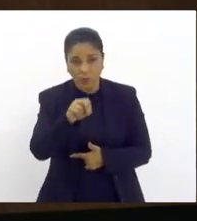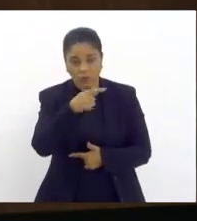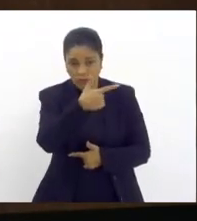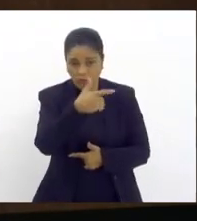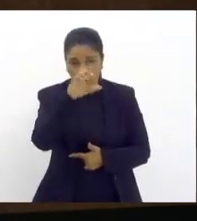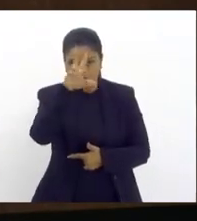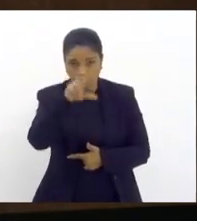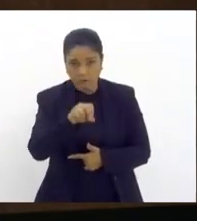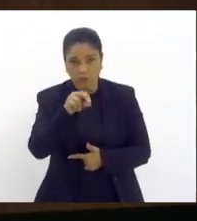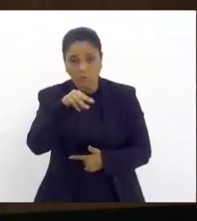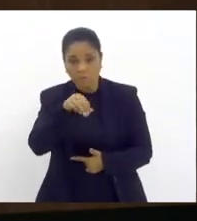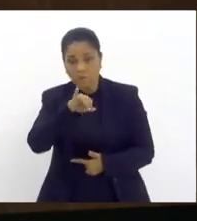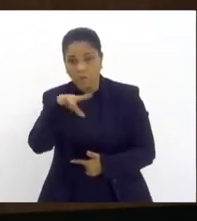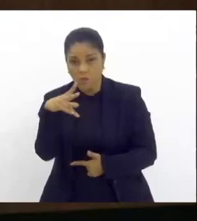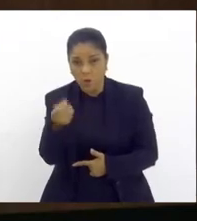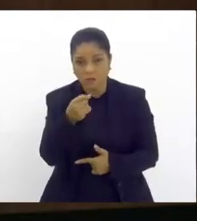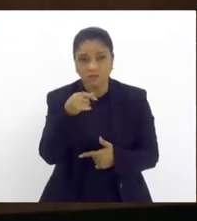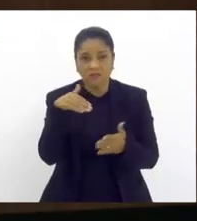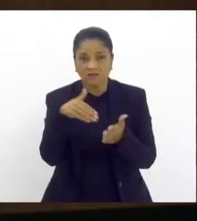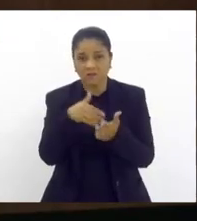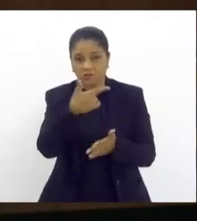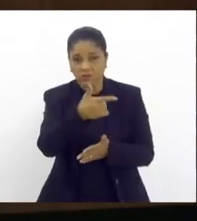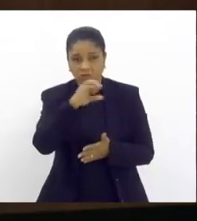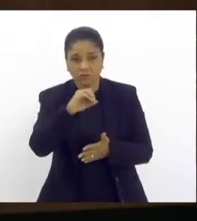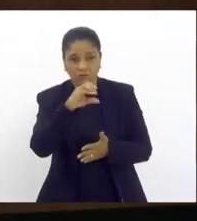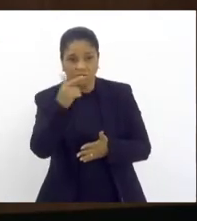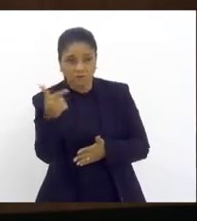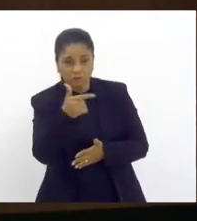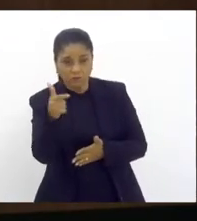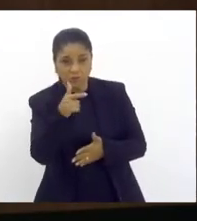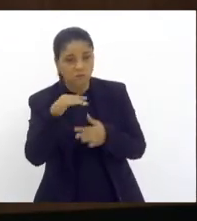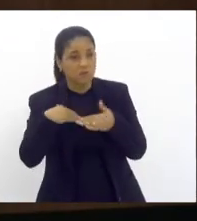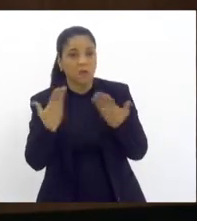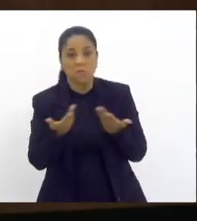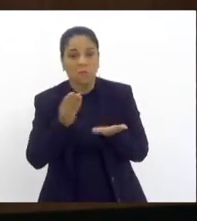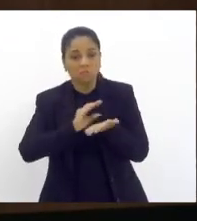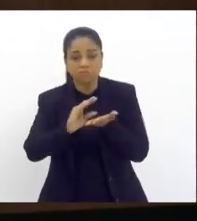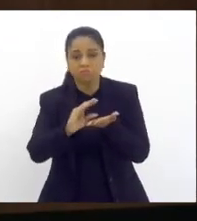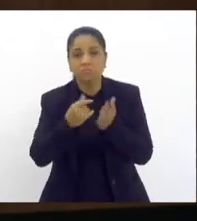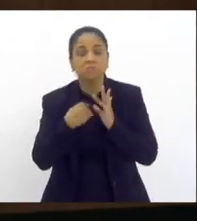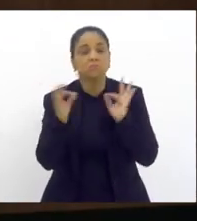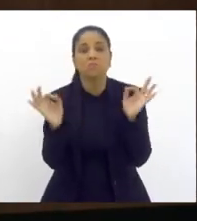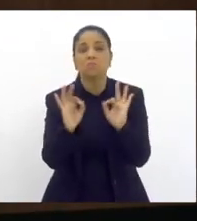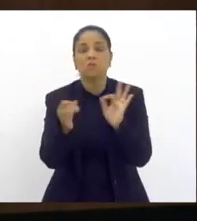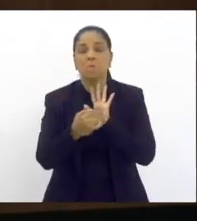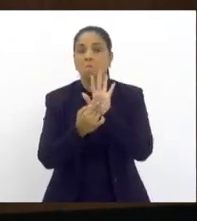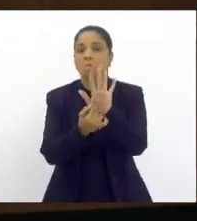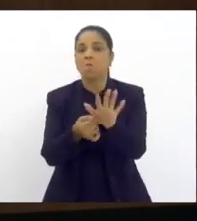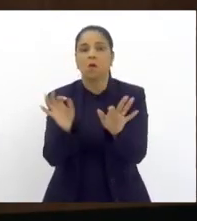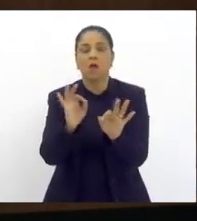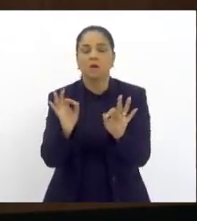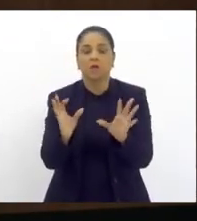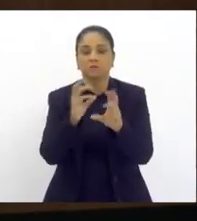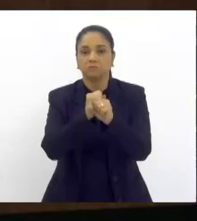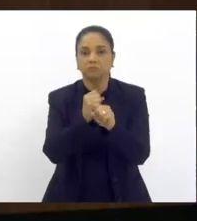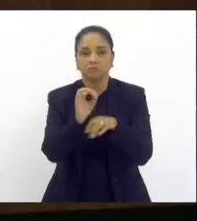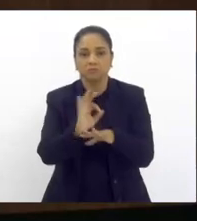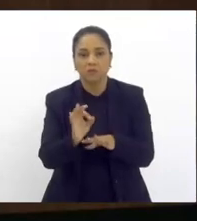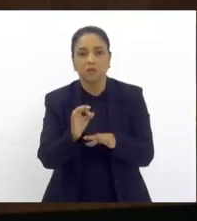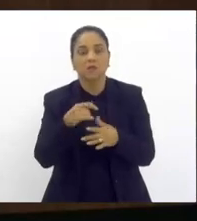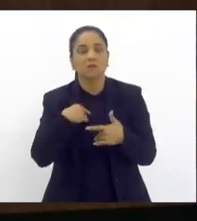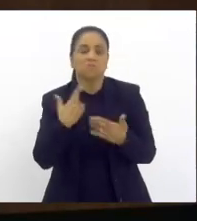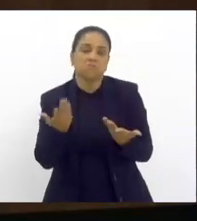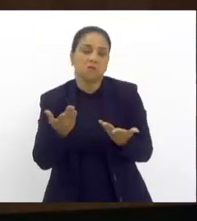2022, até hoje já foi solicitado e até hoje não foi apresentado pelo Poder Público Estadual, através do governador ou